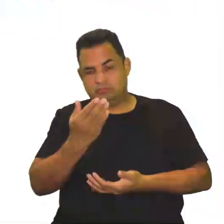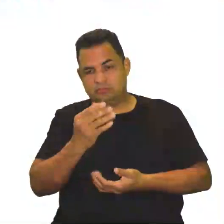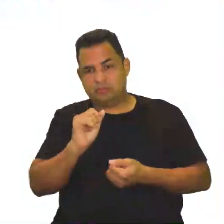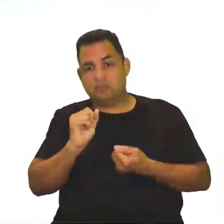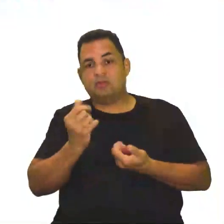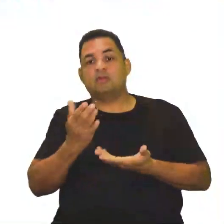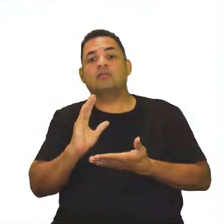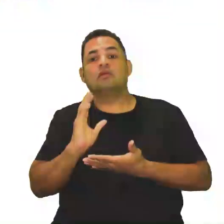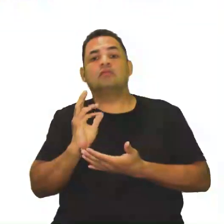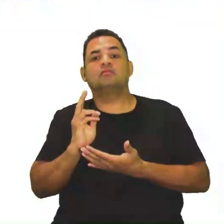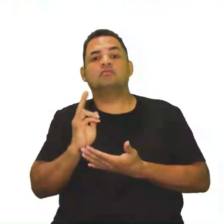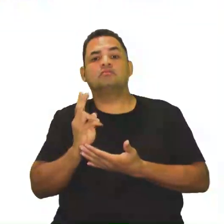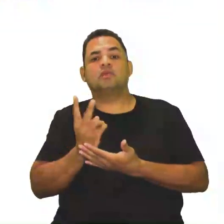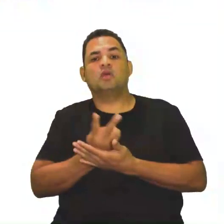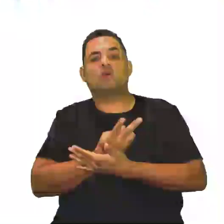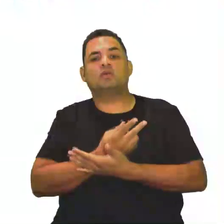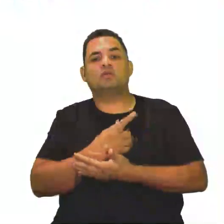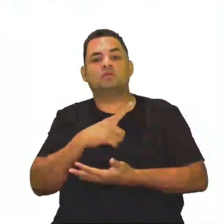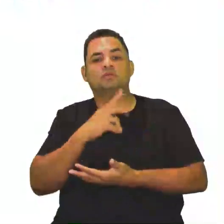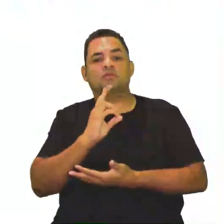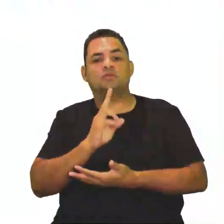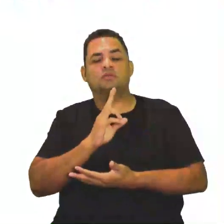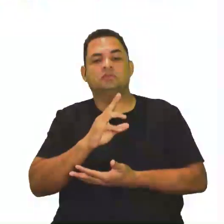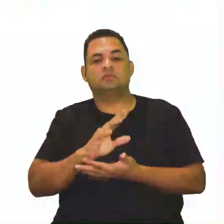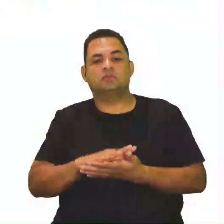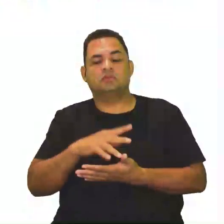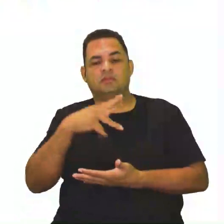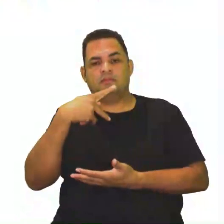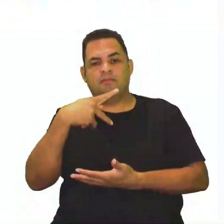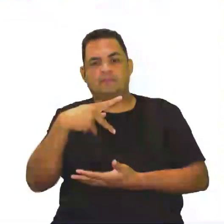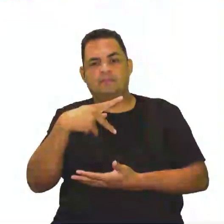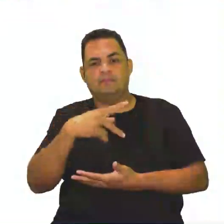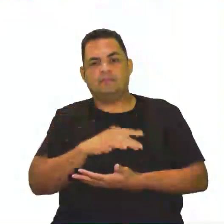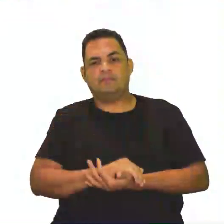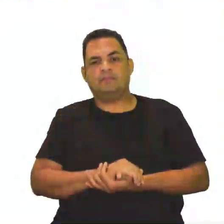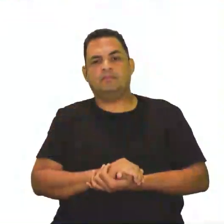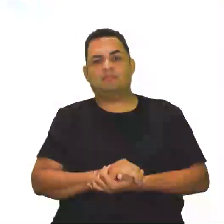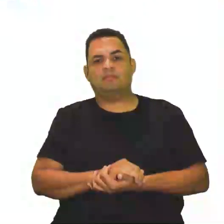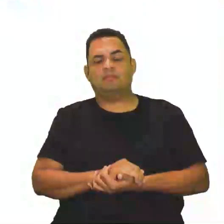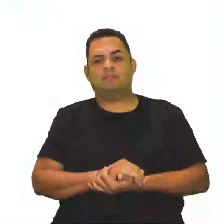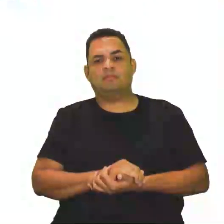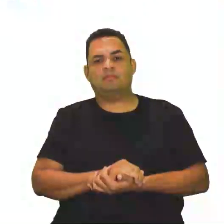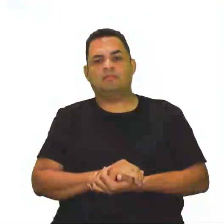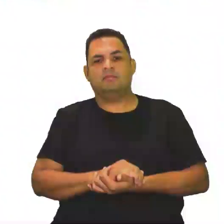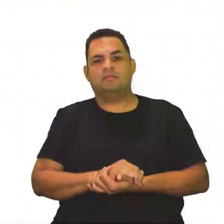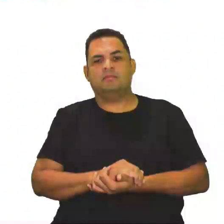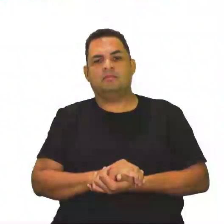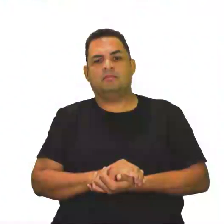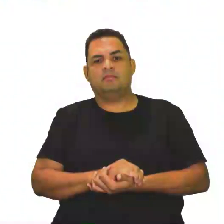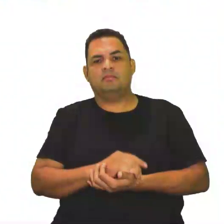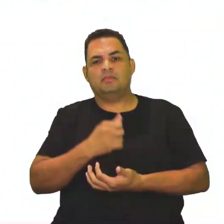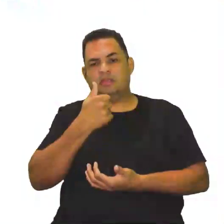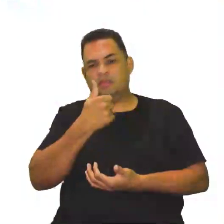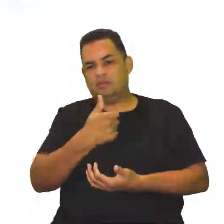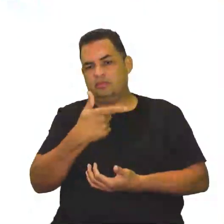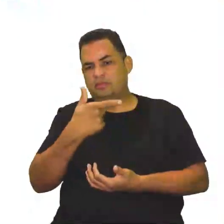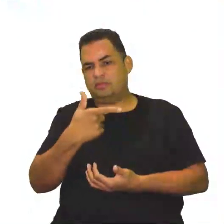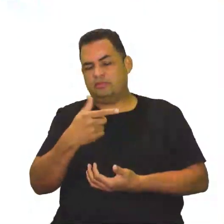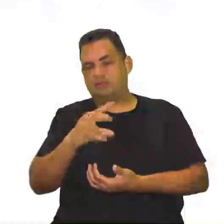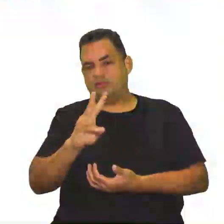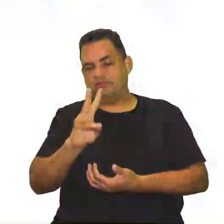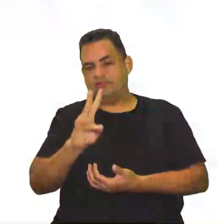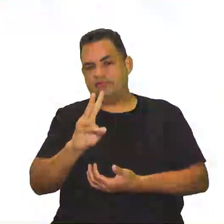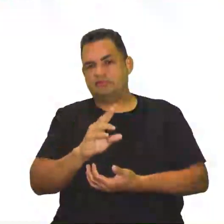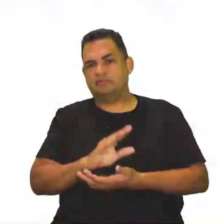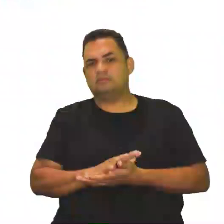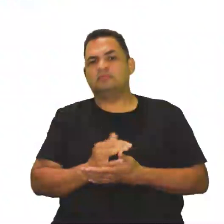vai acontecer? Eu estou mantendo a potência, eu estou mexendo em quem? Na tensão. Então, eu